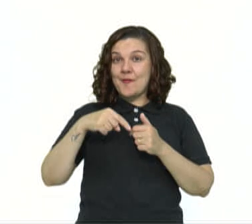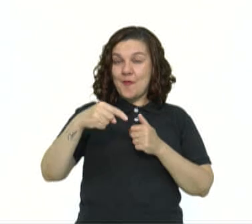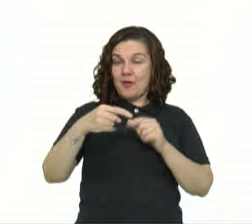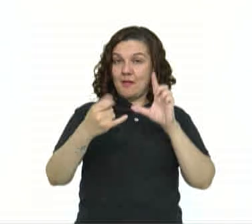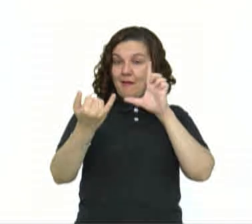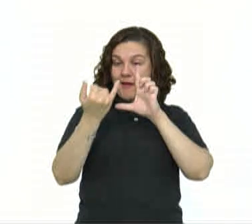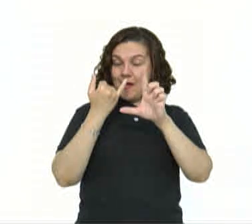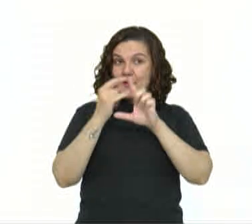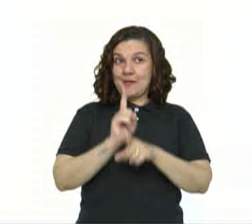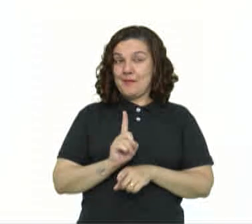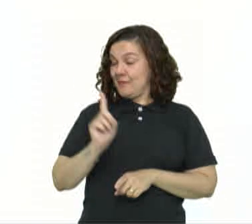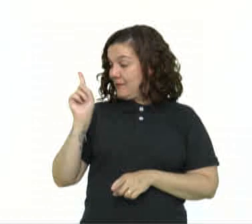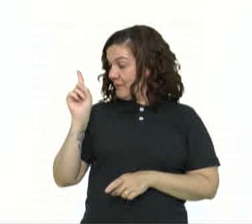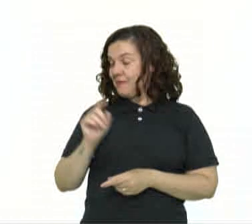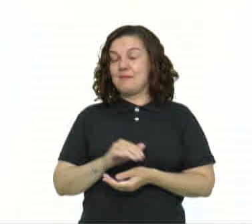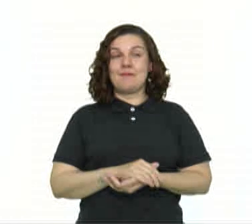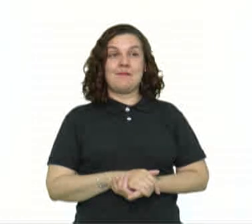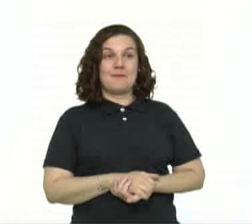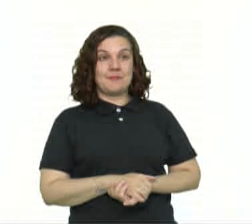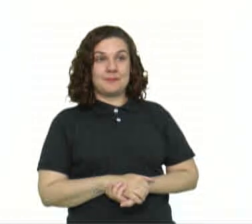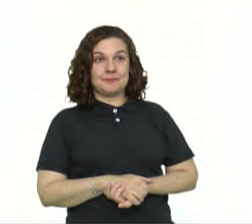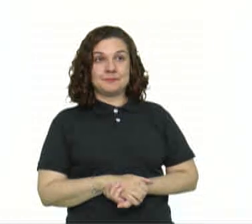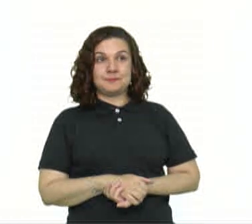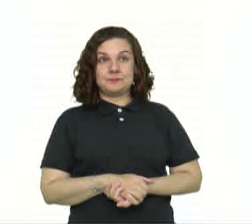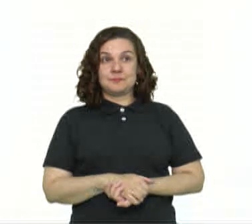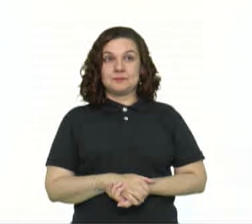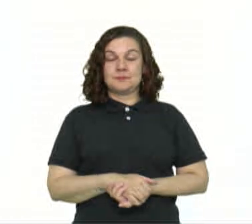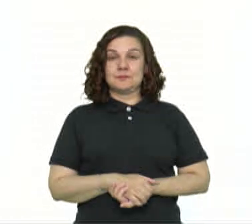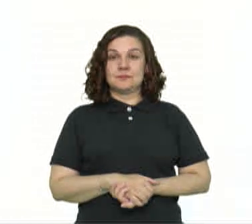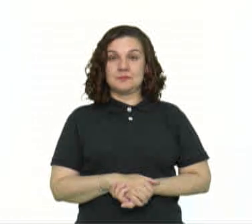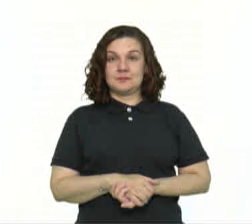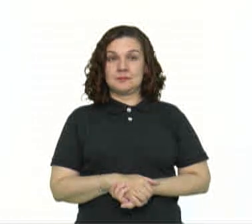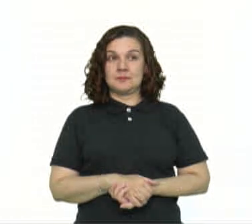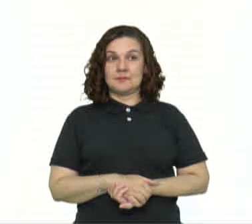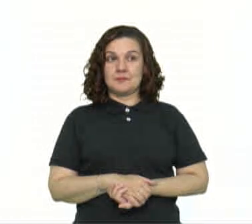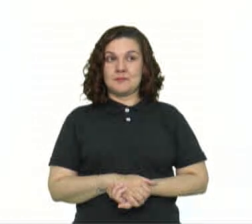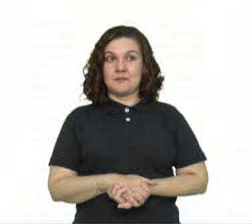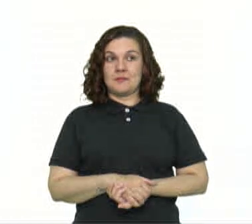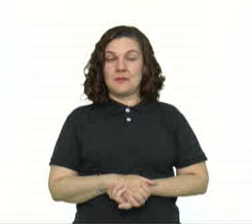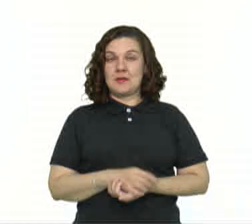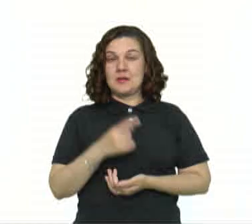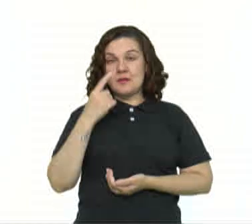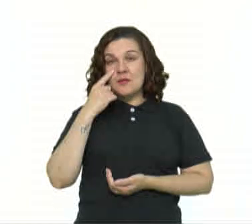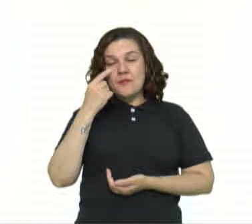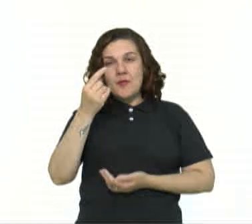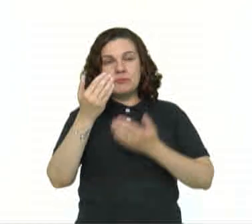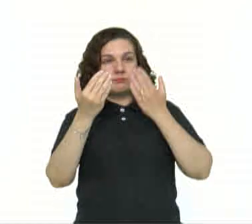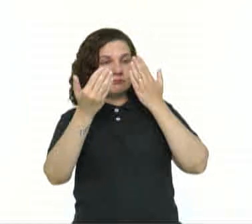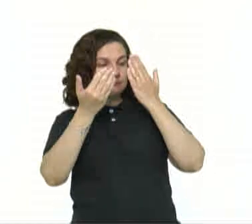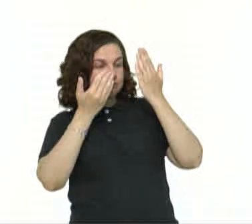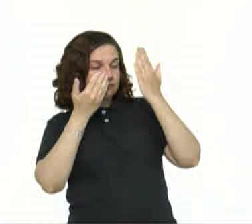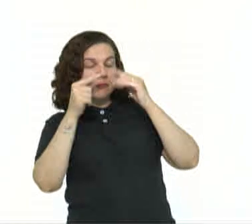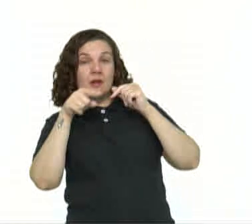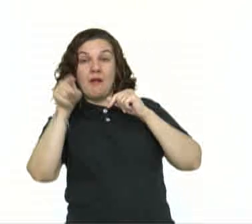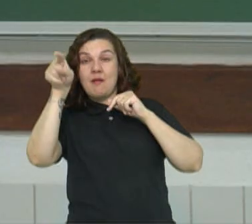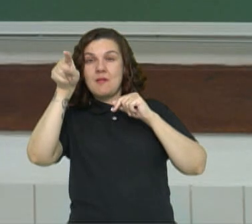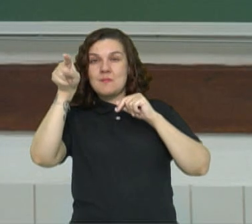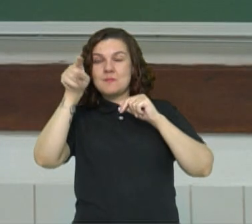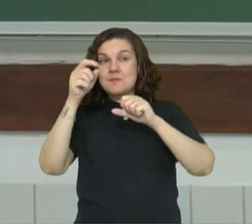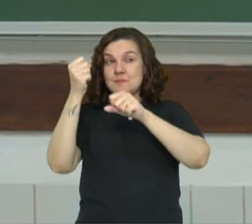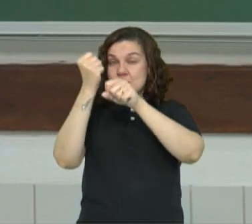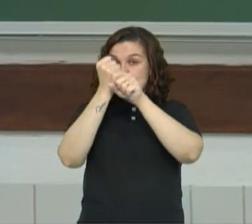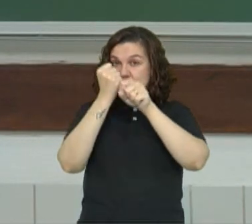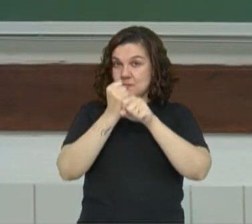para vocês analisarem. Então, vocês vão ter que analisar essa